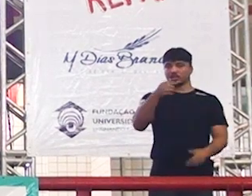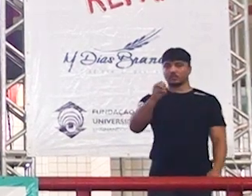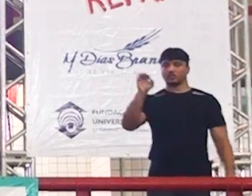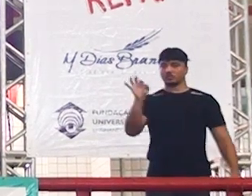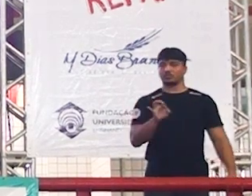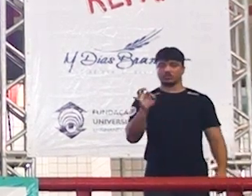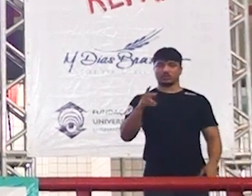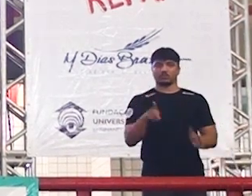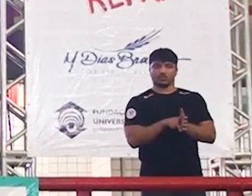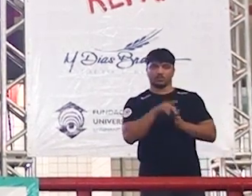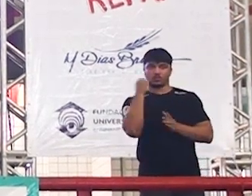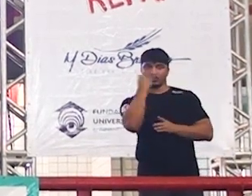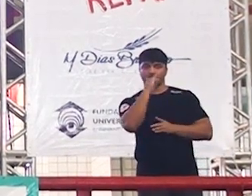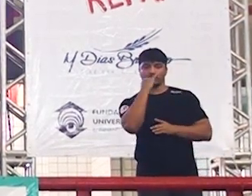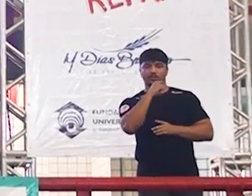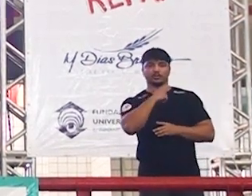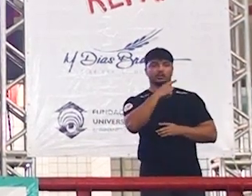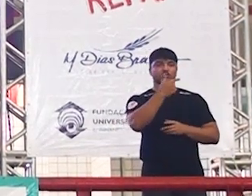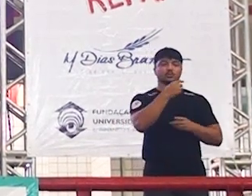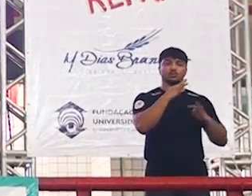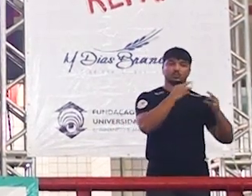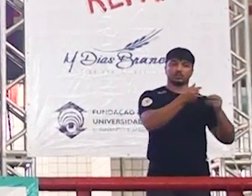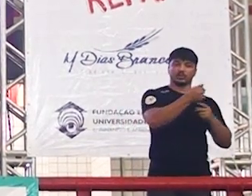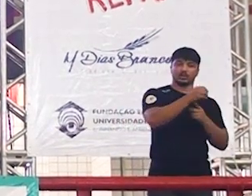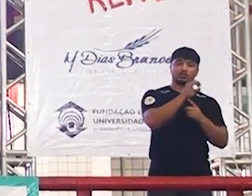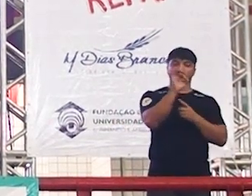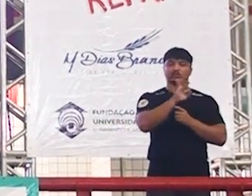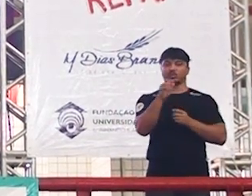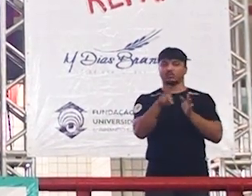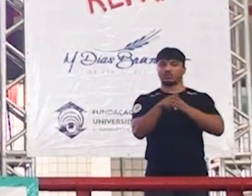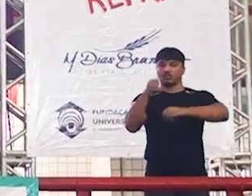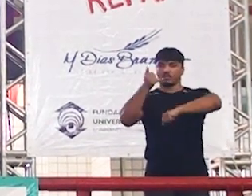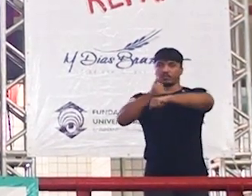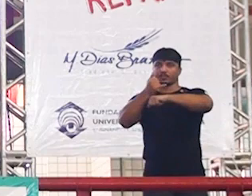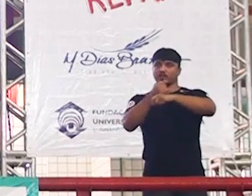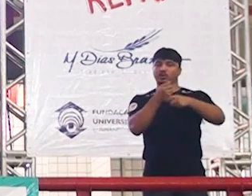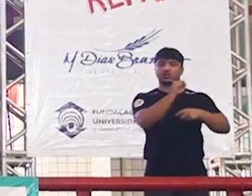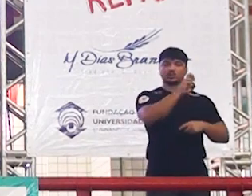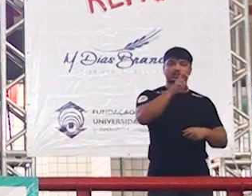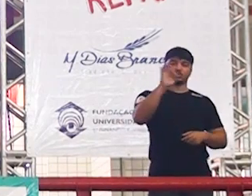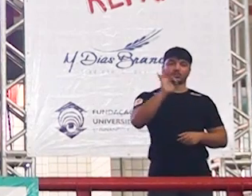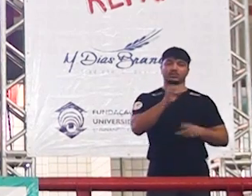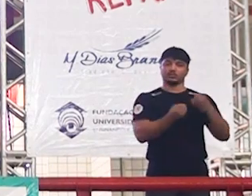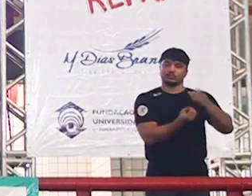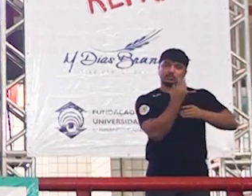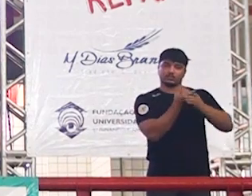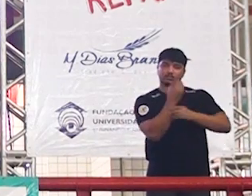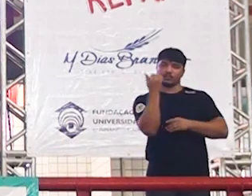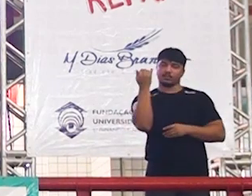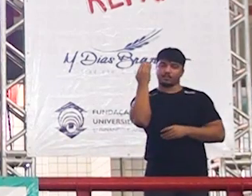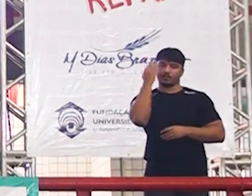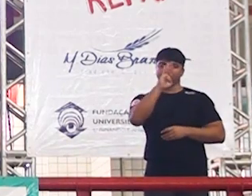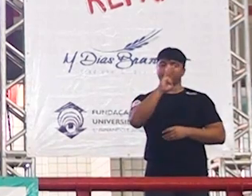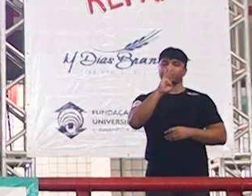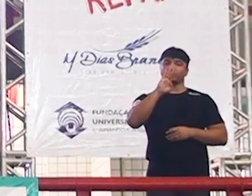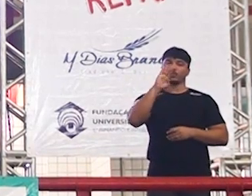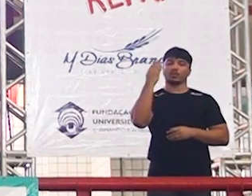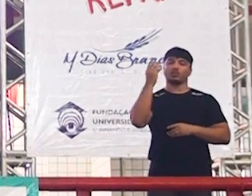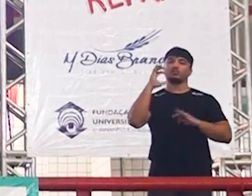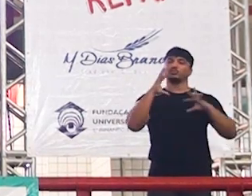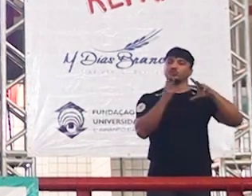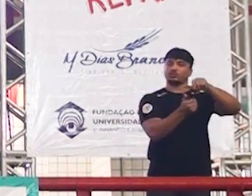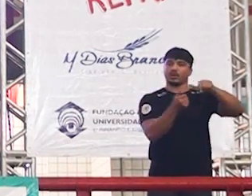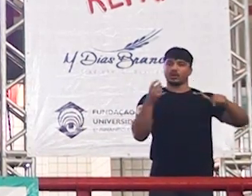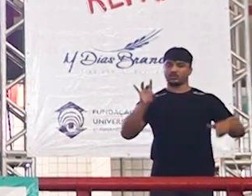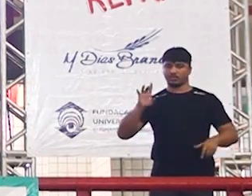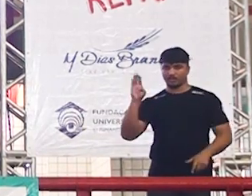energia, 75% dos metais e 85% da produção de madeira mundial. Ó, ele não está falando do Brasil,